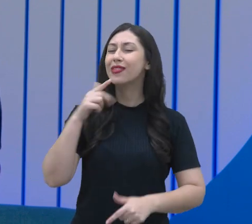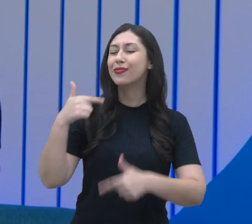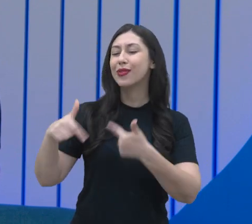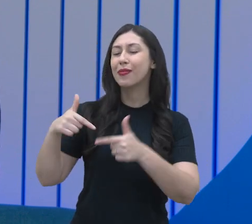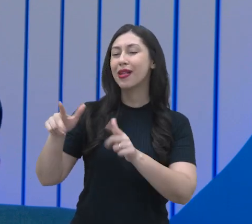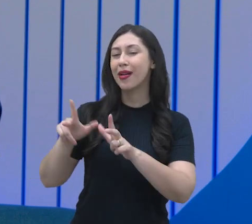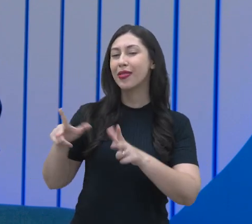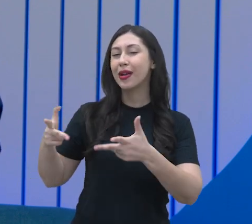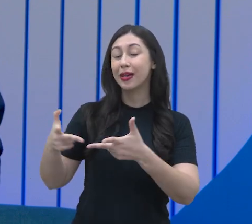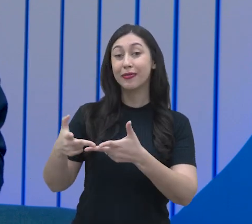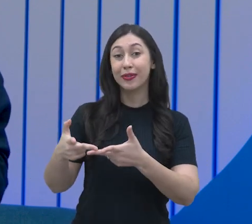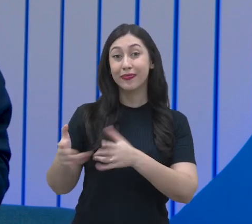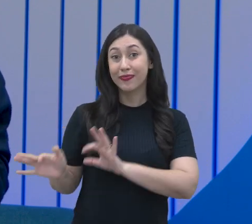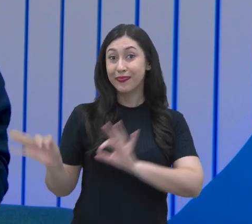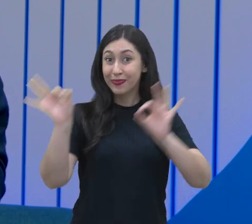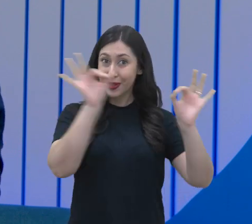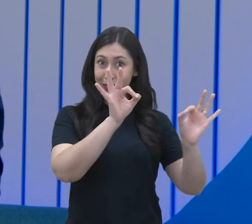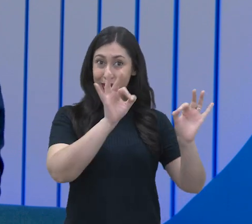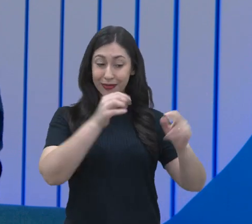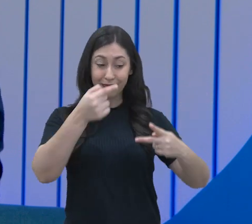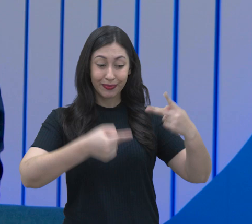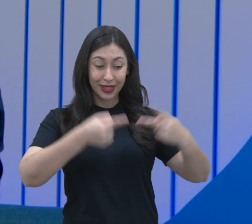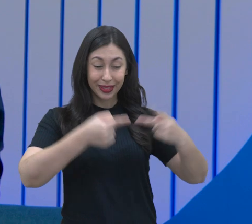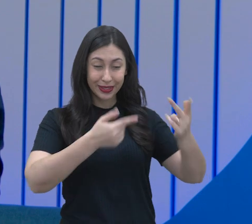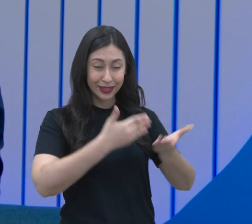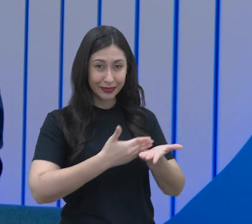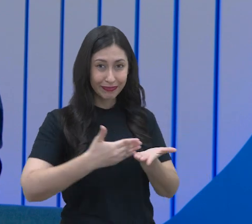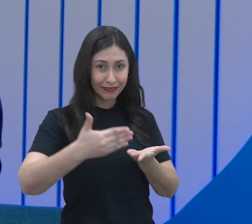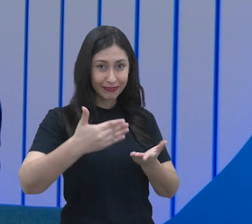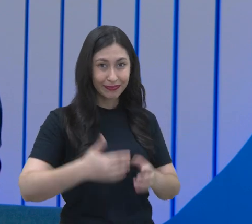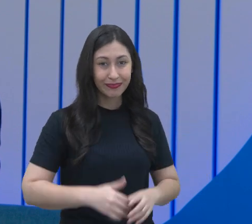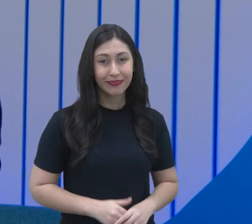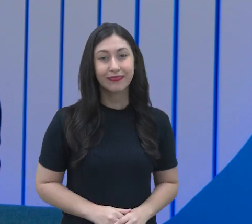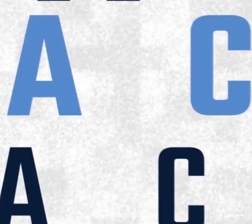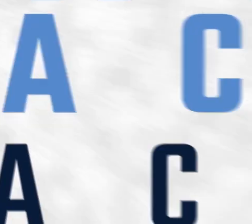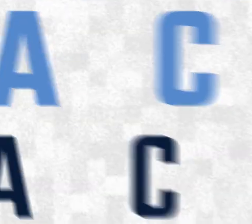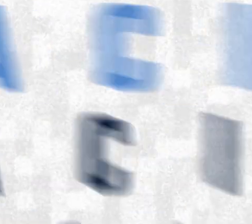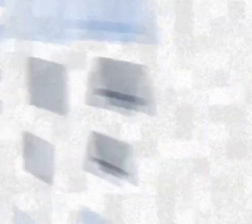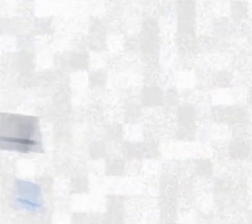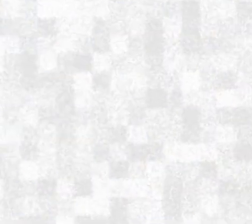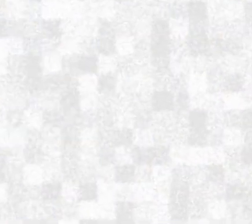do trabalho da Câmara. Fique com a gente, o Sobre Política está no ar.